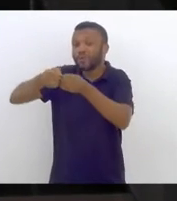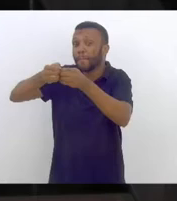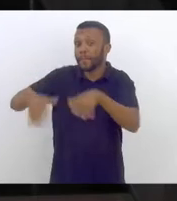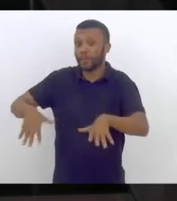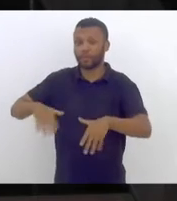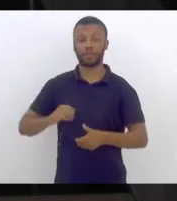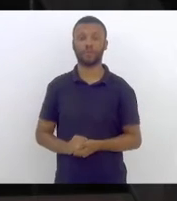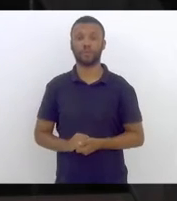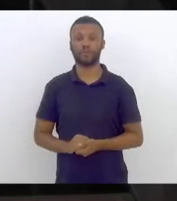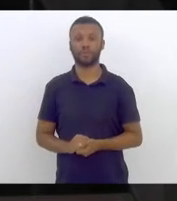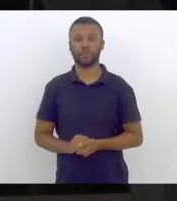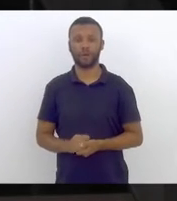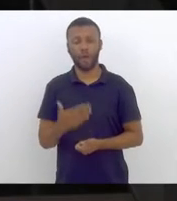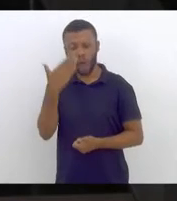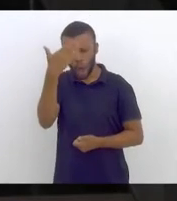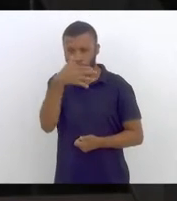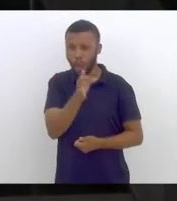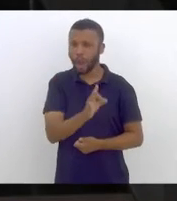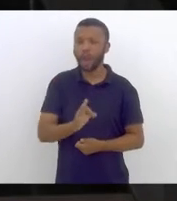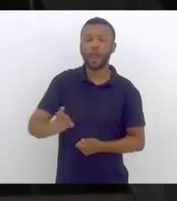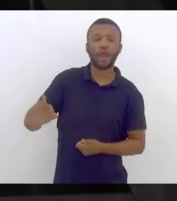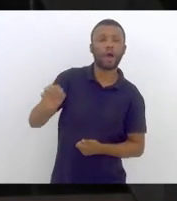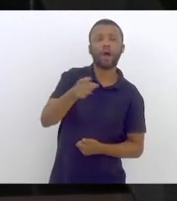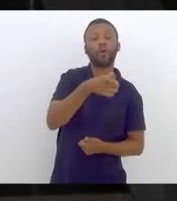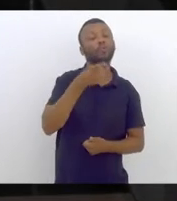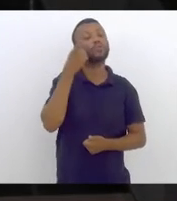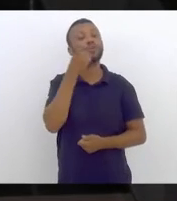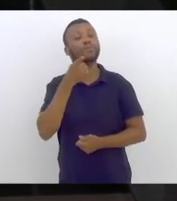não vejo os deputados da base do governo